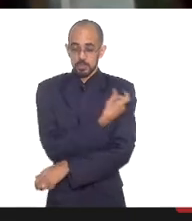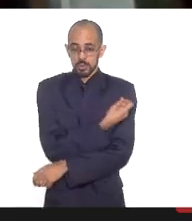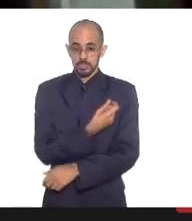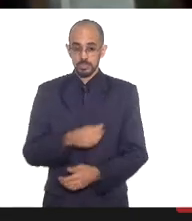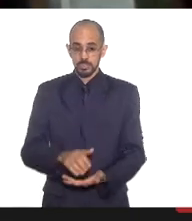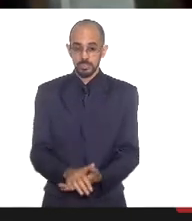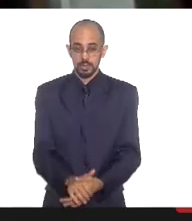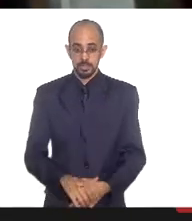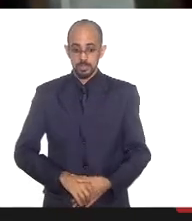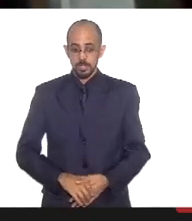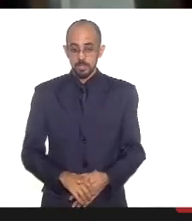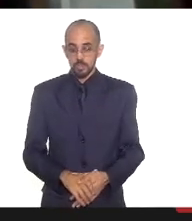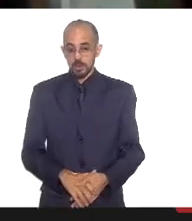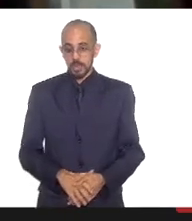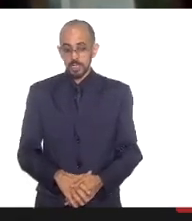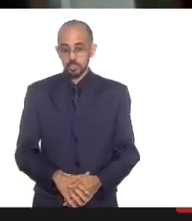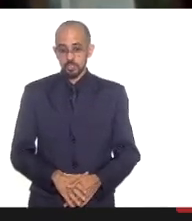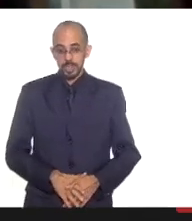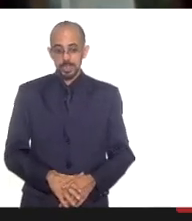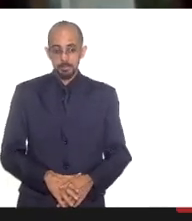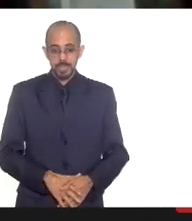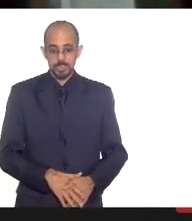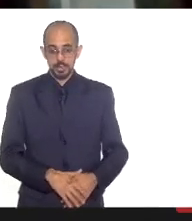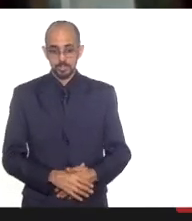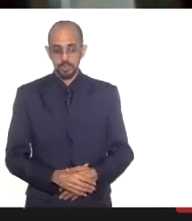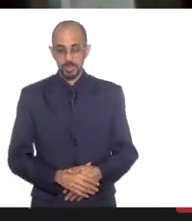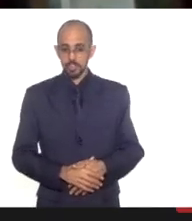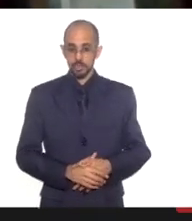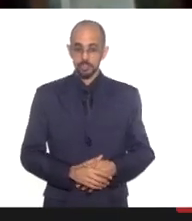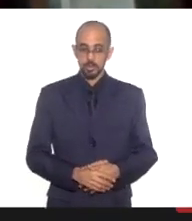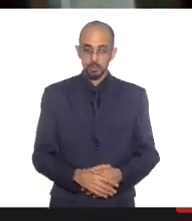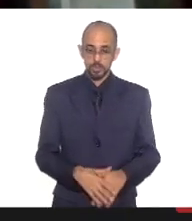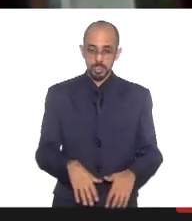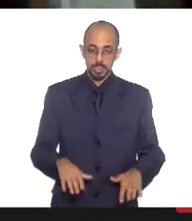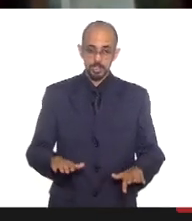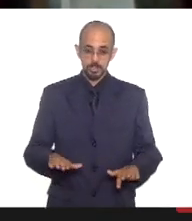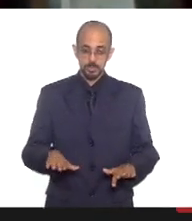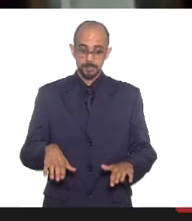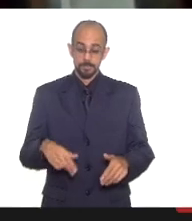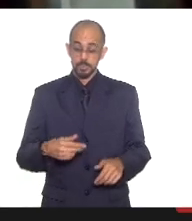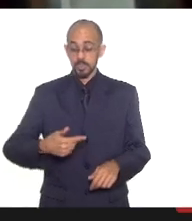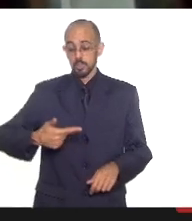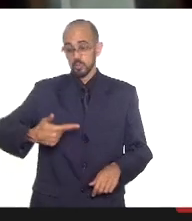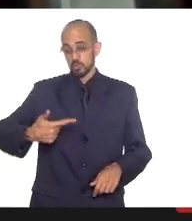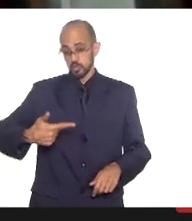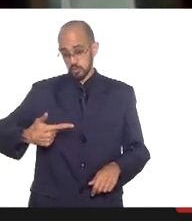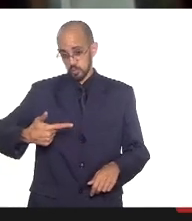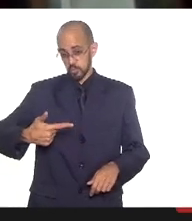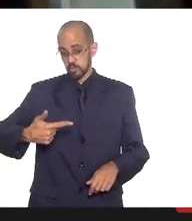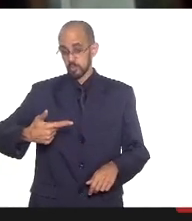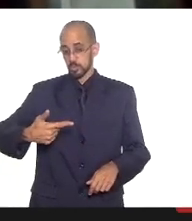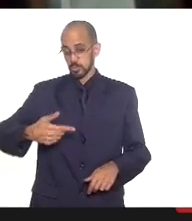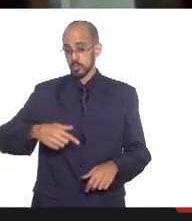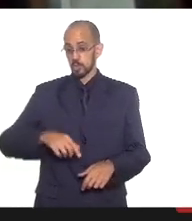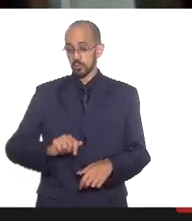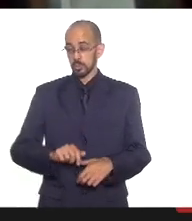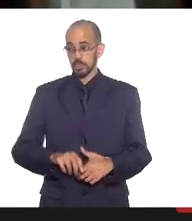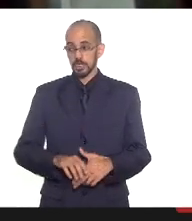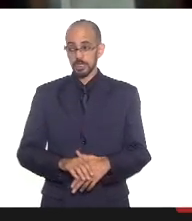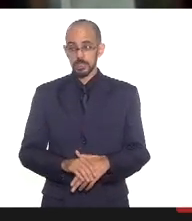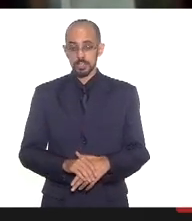a gente sabe que a gente precisa da vacina tinha um lugar e deveria